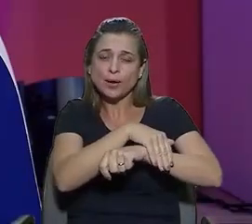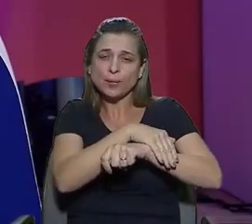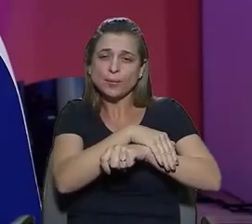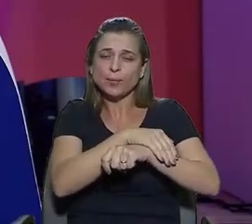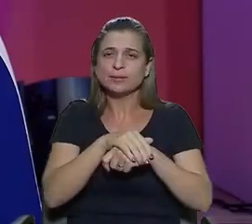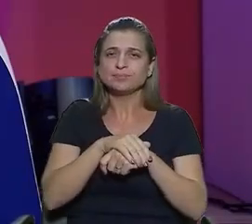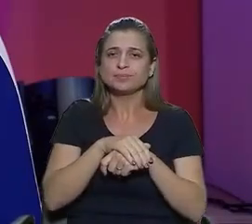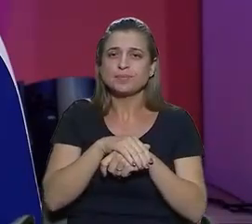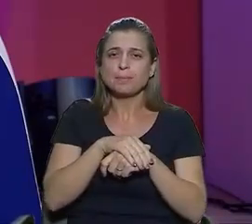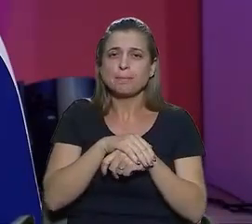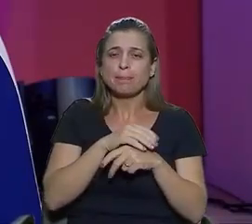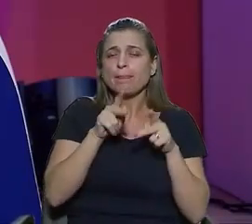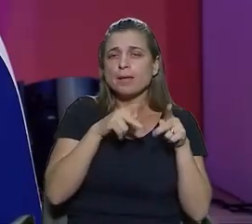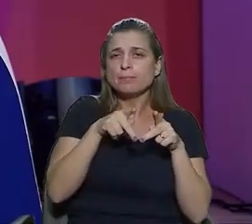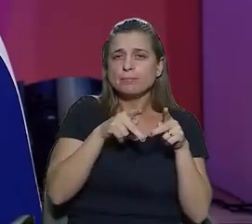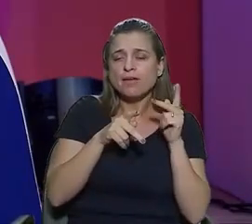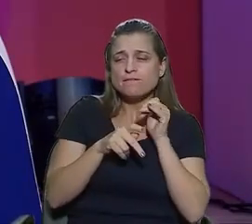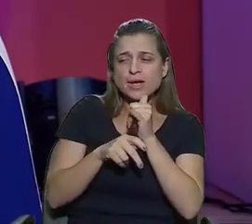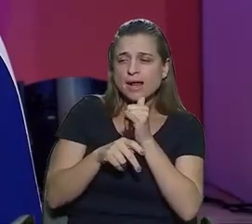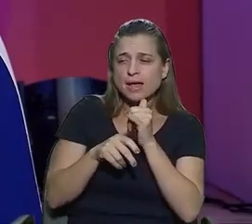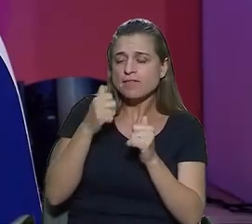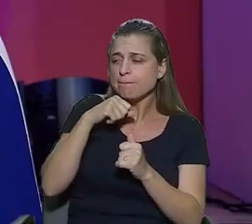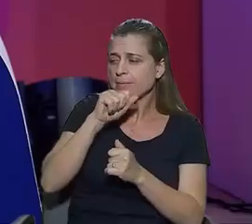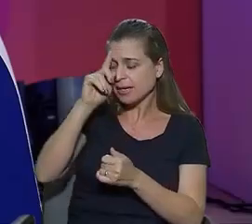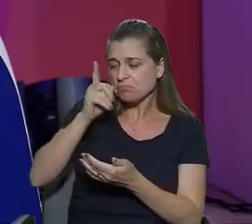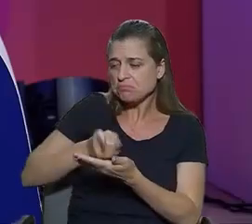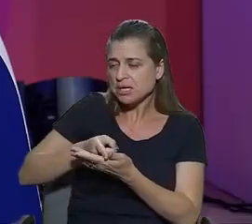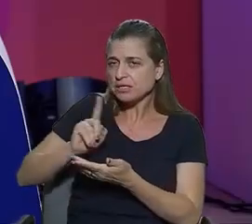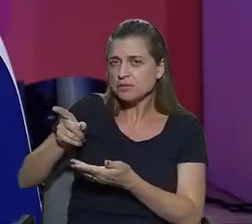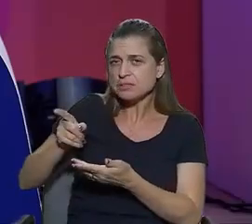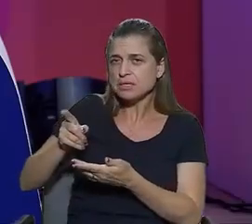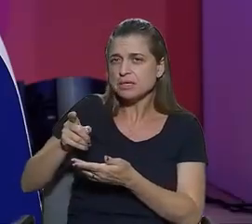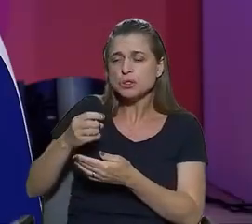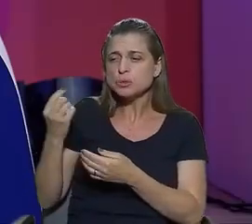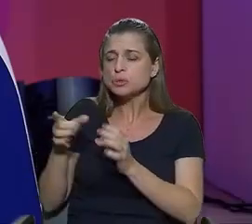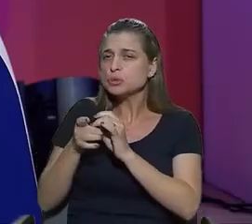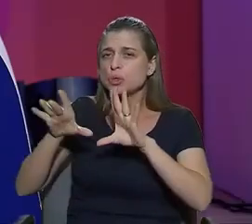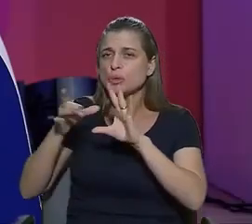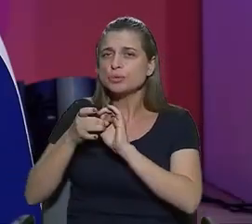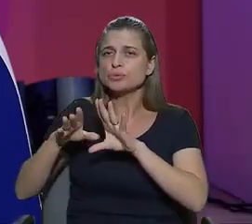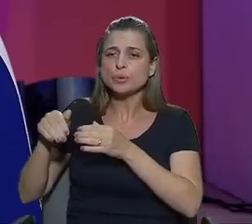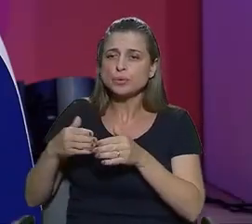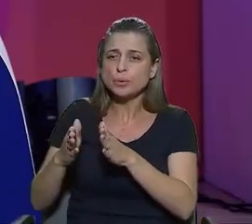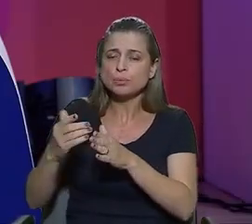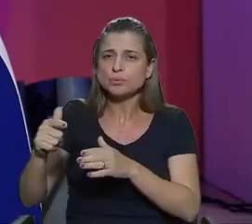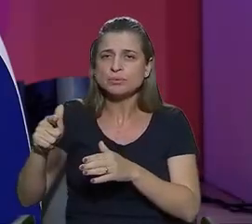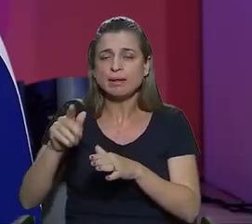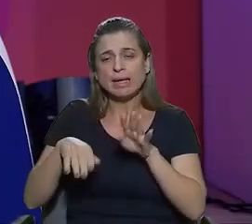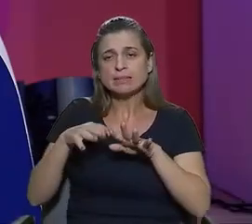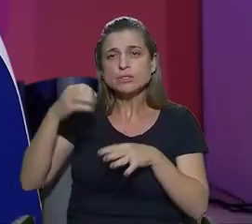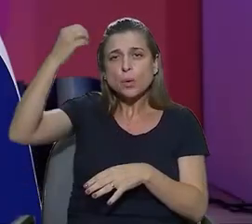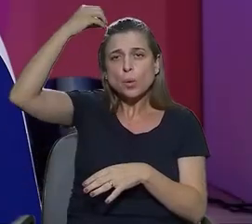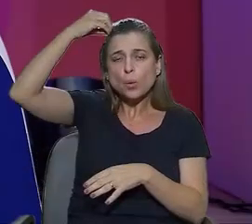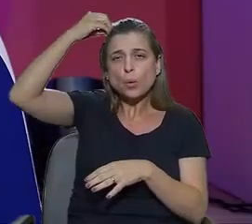não colocava cabresto em mim direito e que eu andava solto, sem rumo, e que talvez fosse culpa de Painho, que